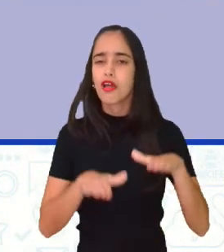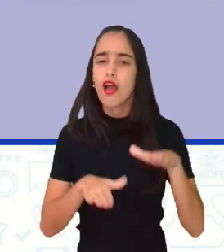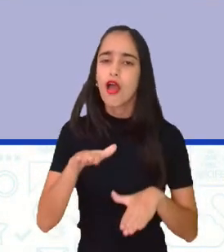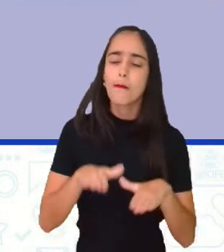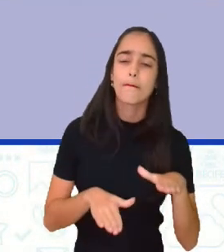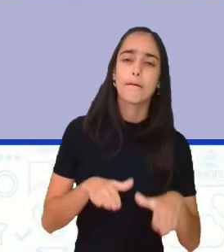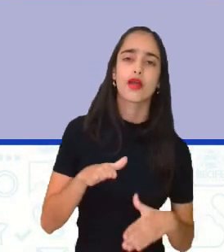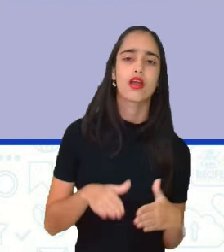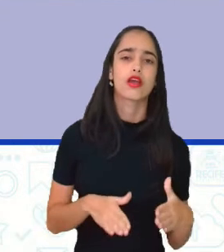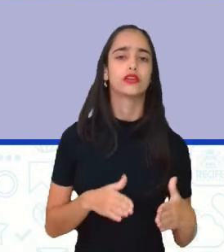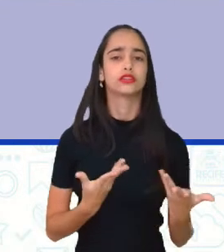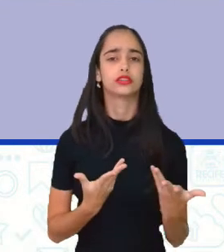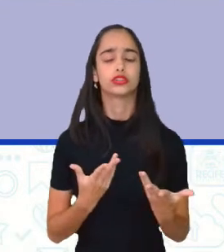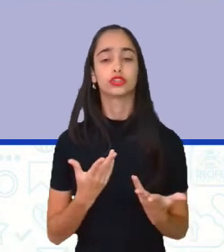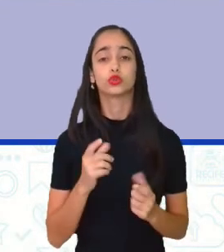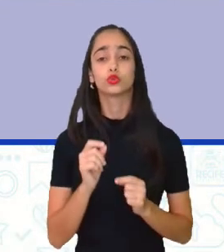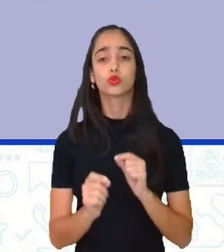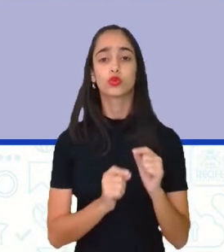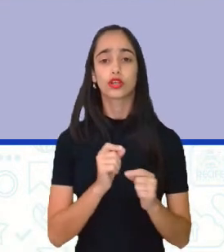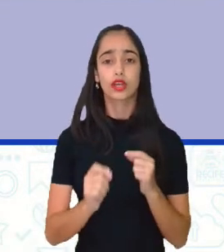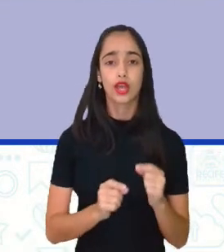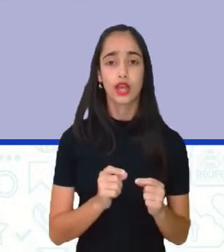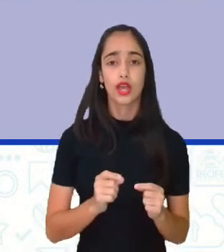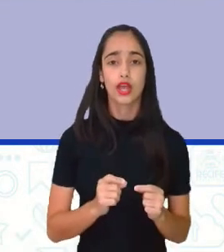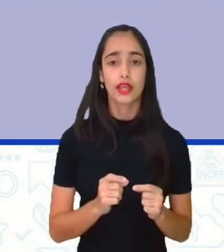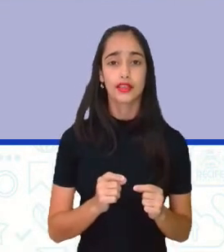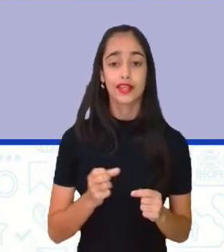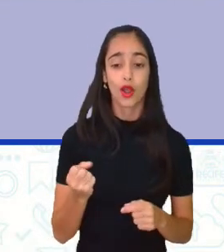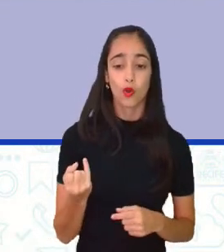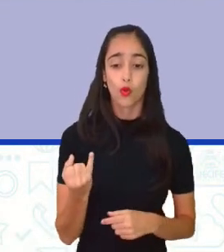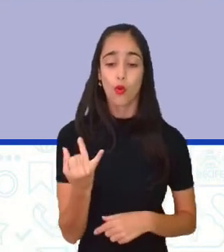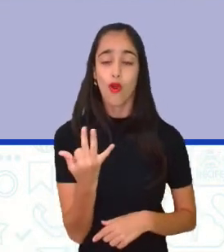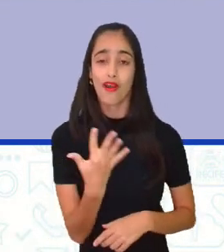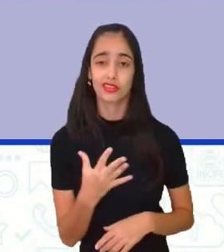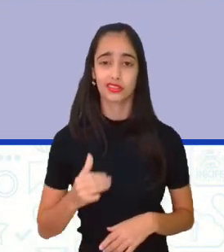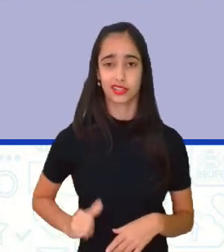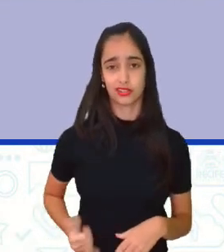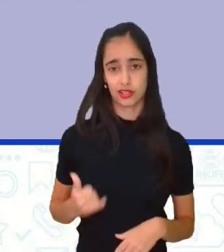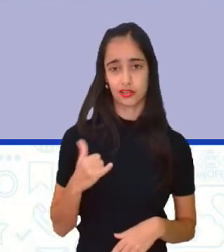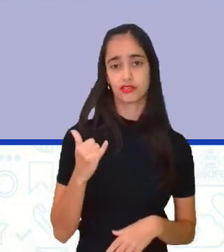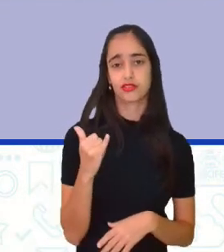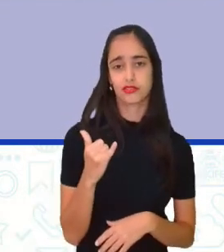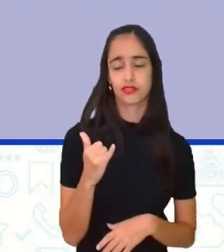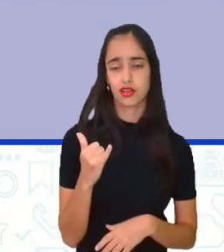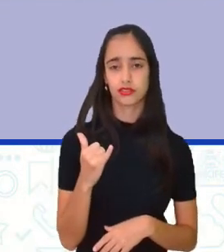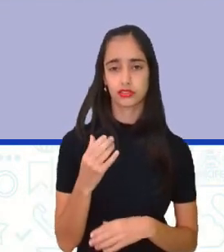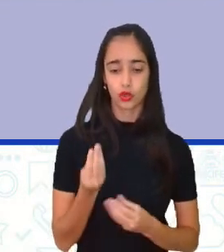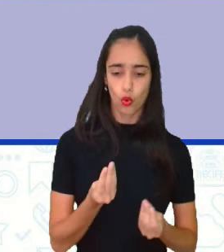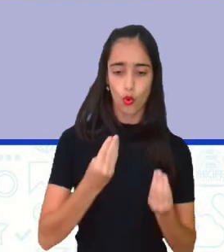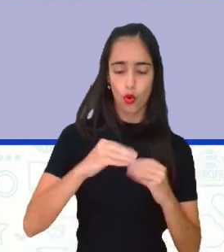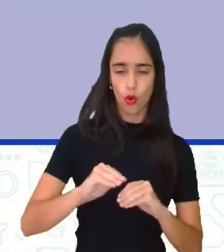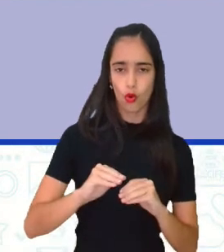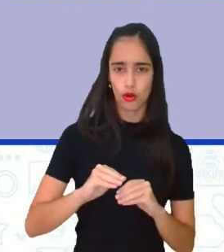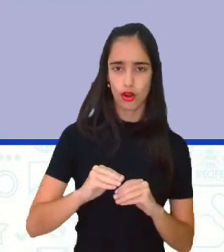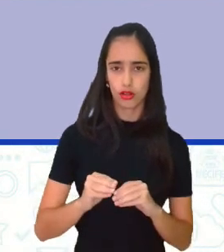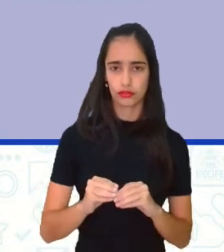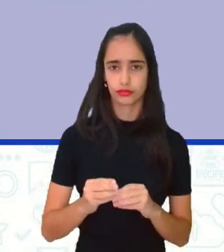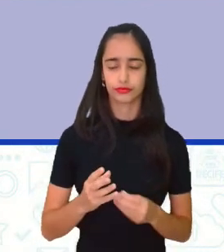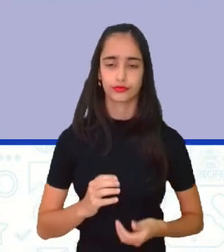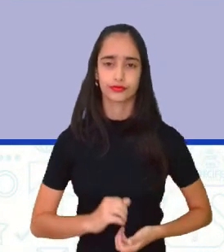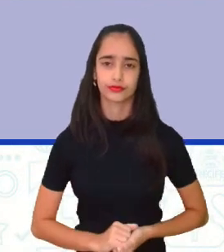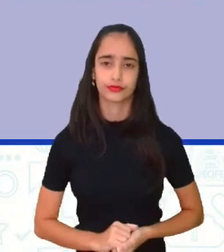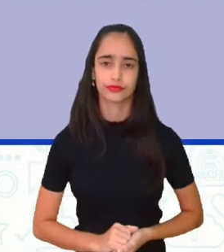gente, diretamente da intensidade do potencial elétrico que ele é aplicado, bem como da sua